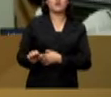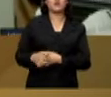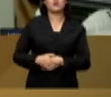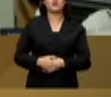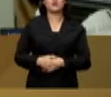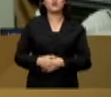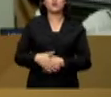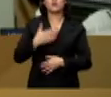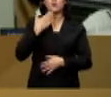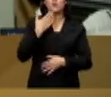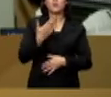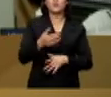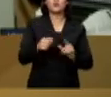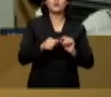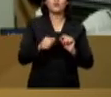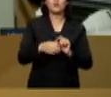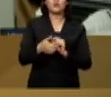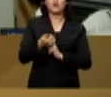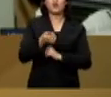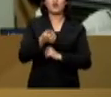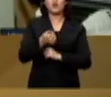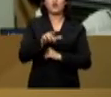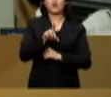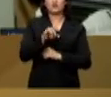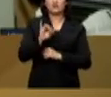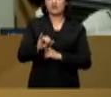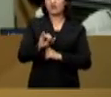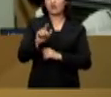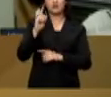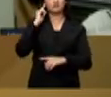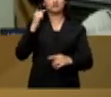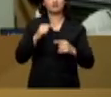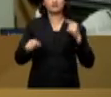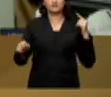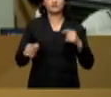improcedente o pedido formulado na ação direta.